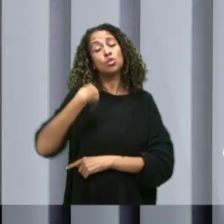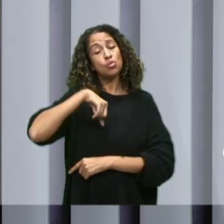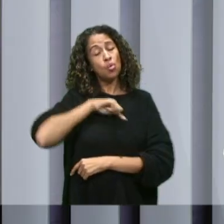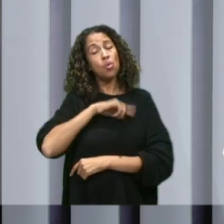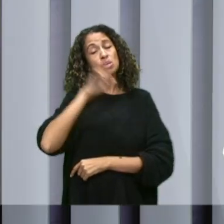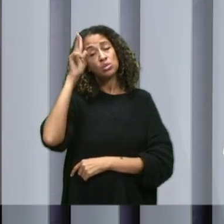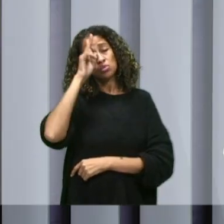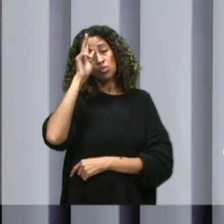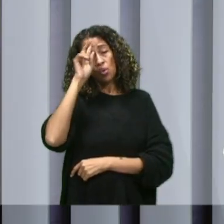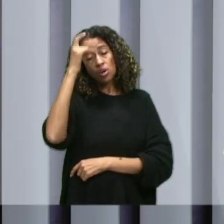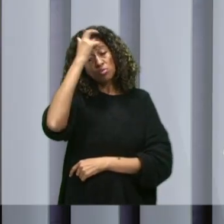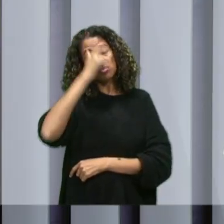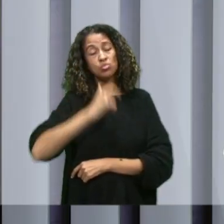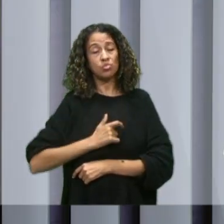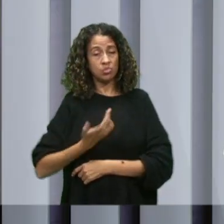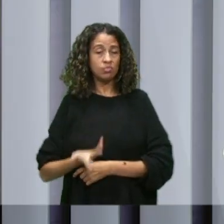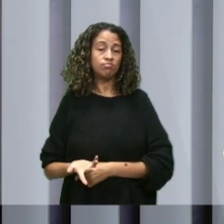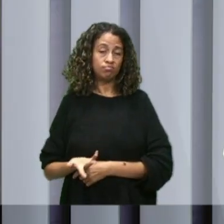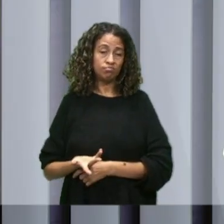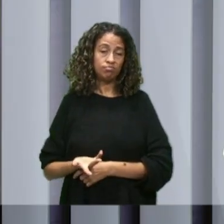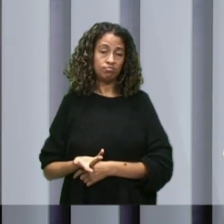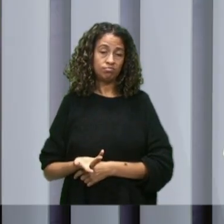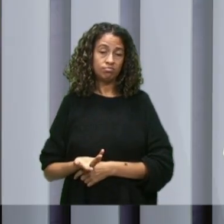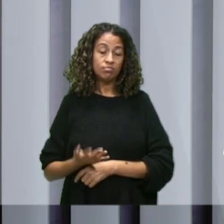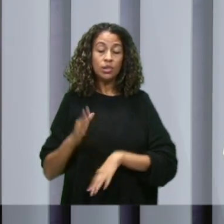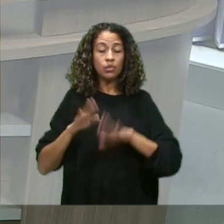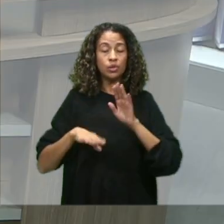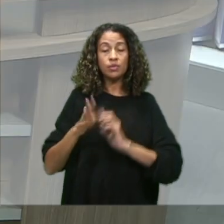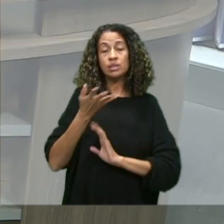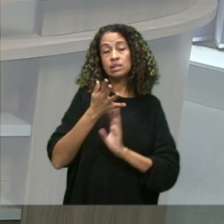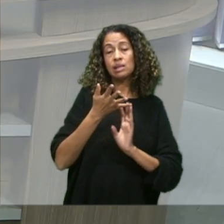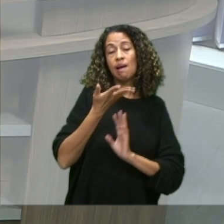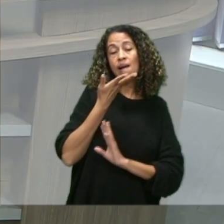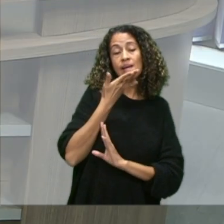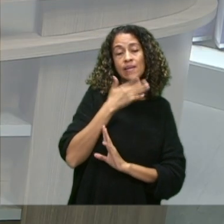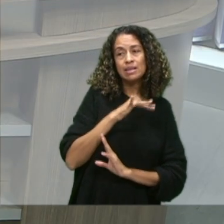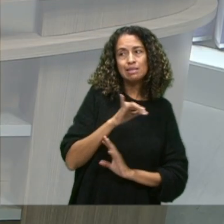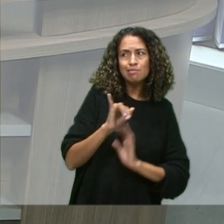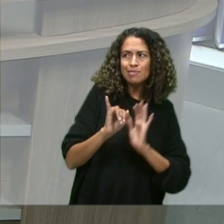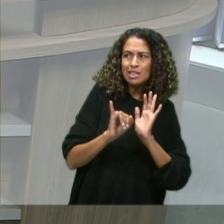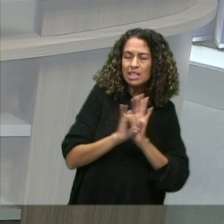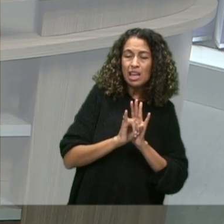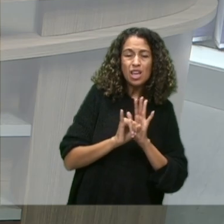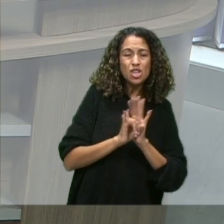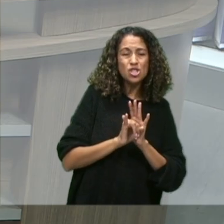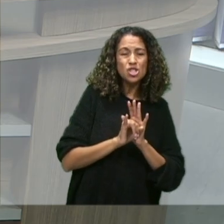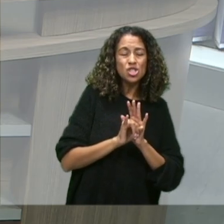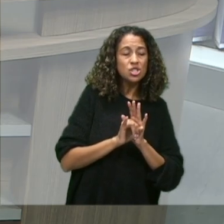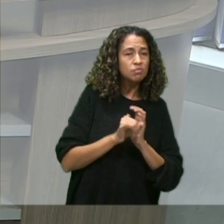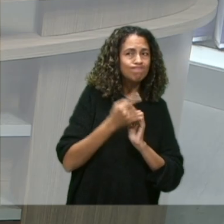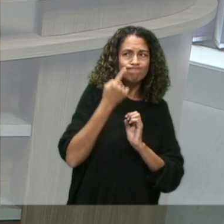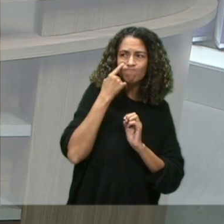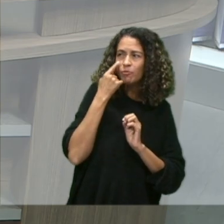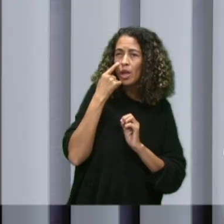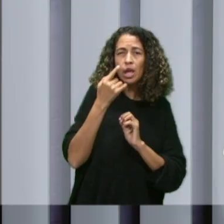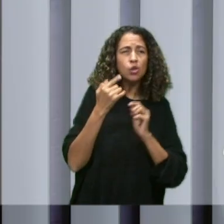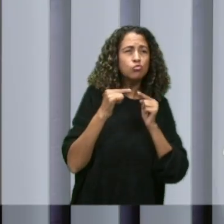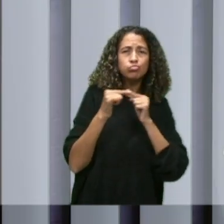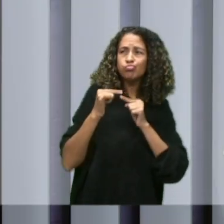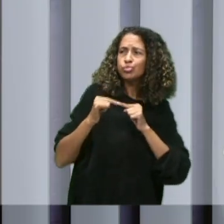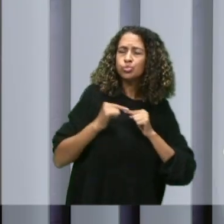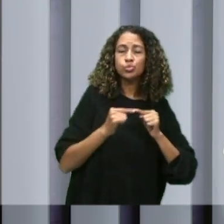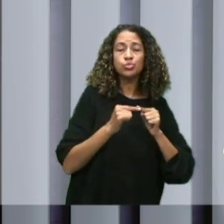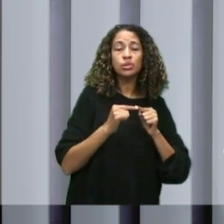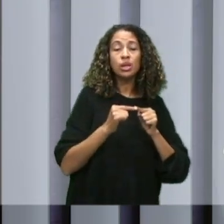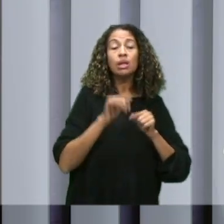somos. Então, de repente, a criança que não se identifica dentro de um espaço escolar pode